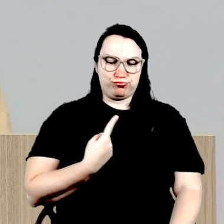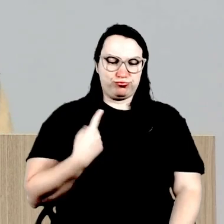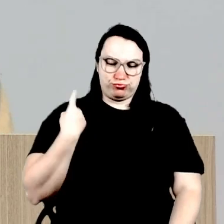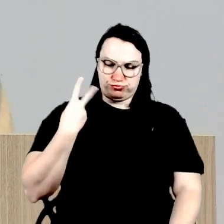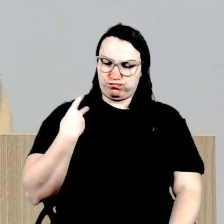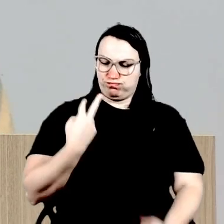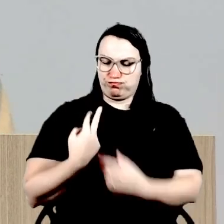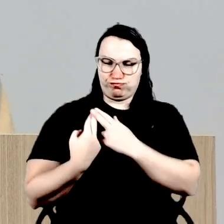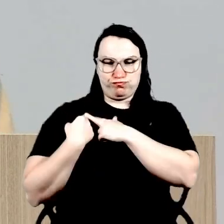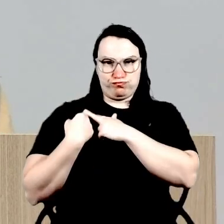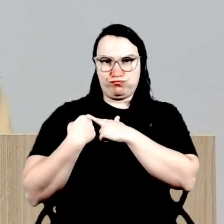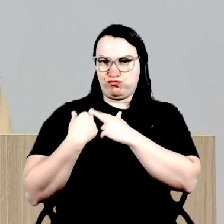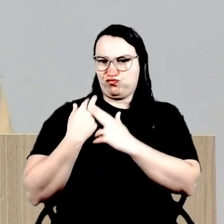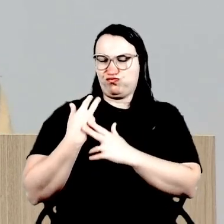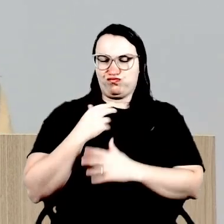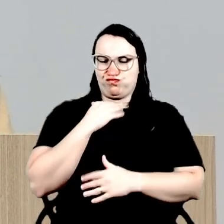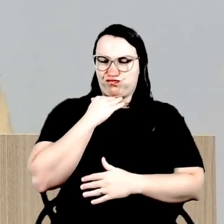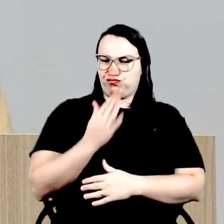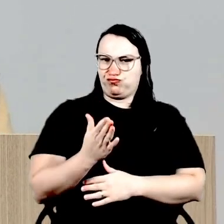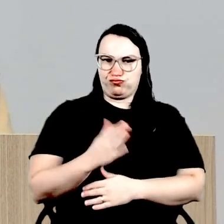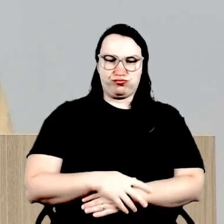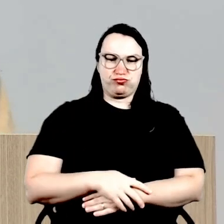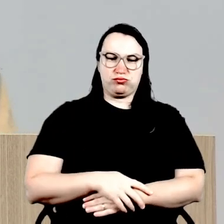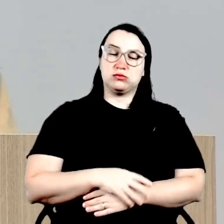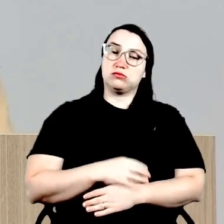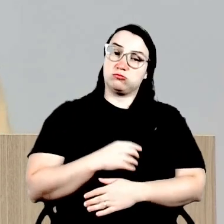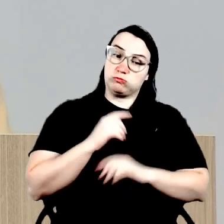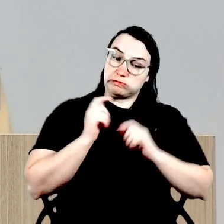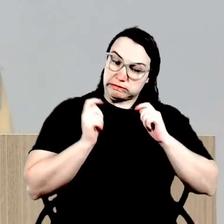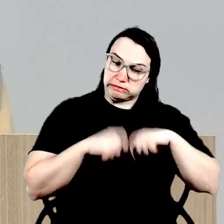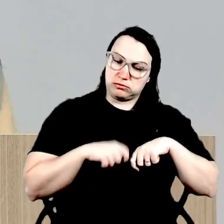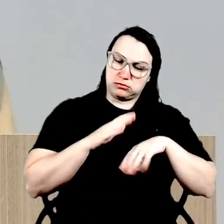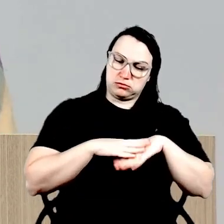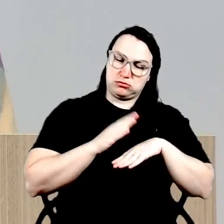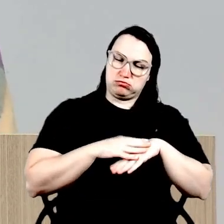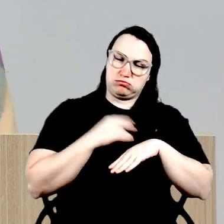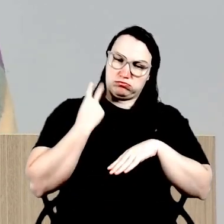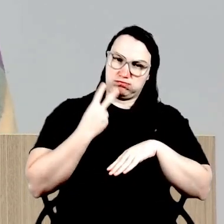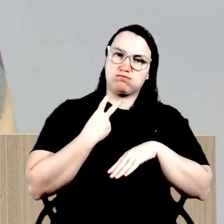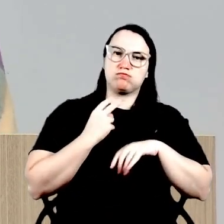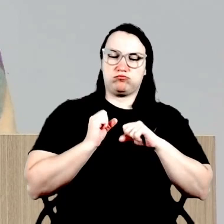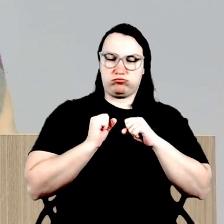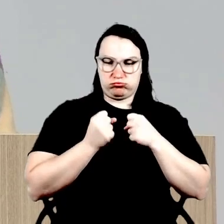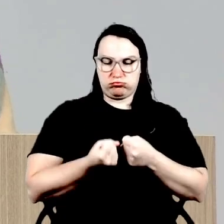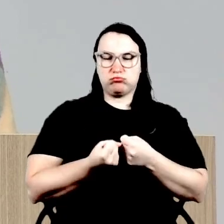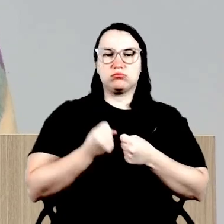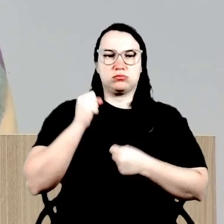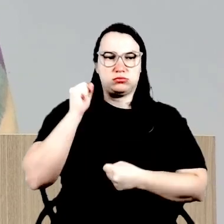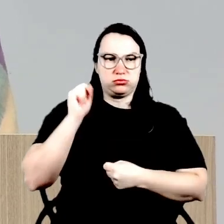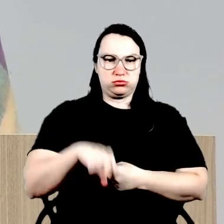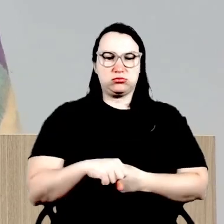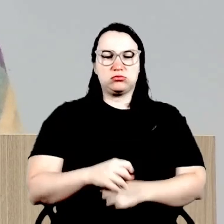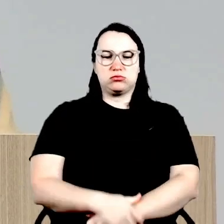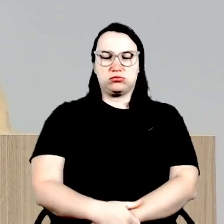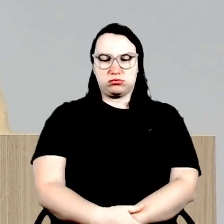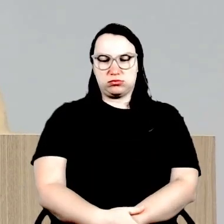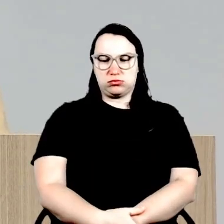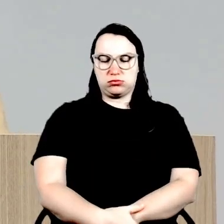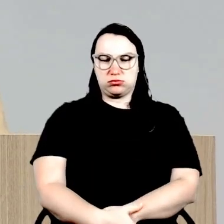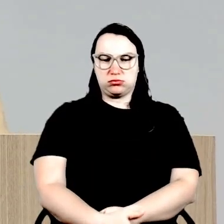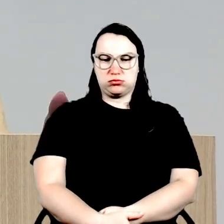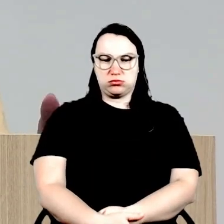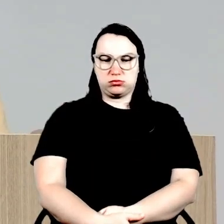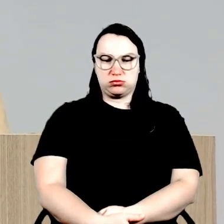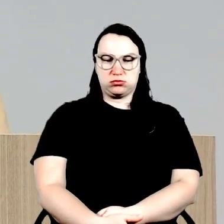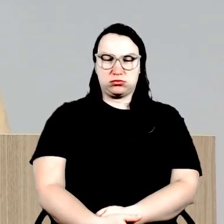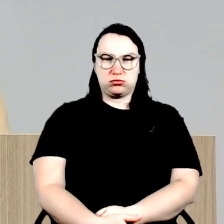disso. Todas as medidas necessárias nós fizemos para poupar, então, a nossa sociedade. É claro